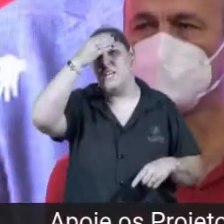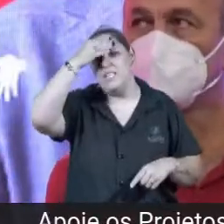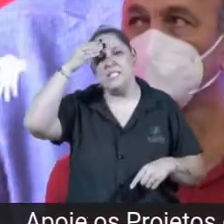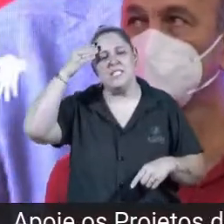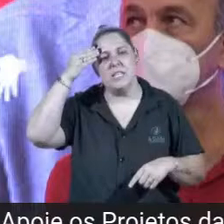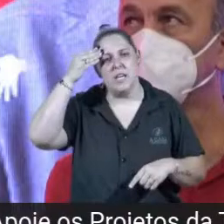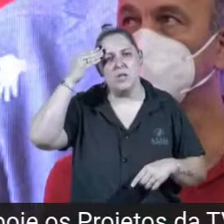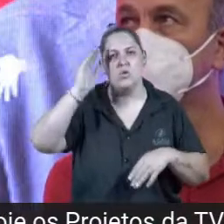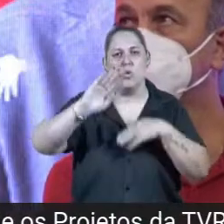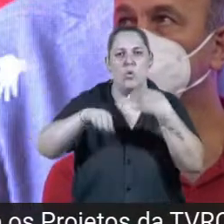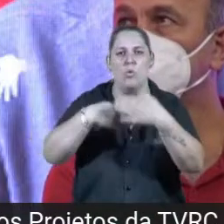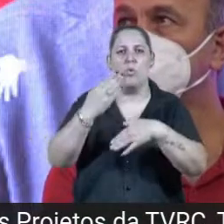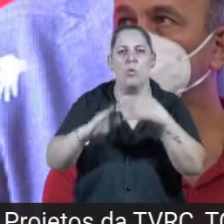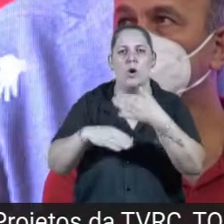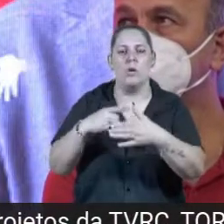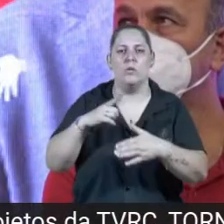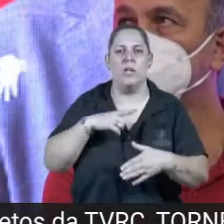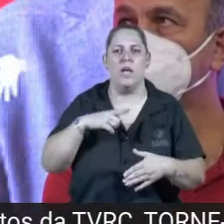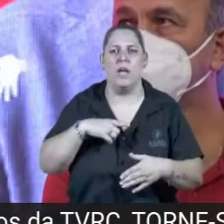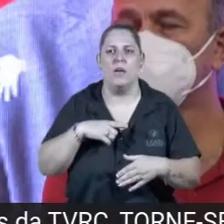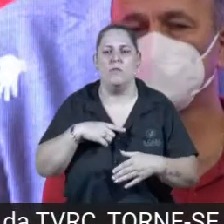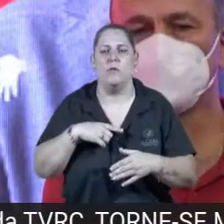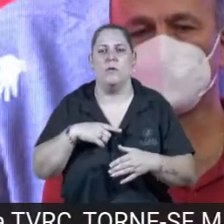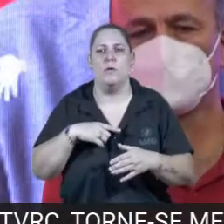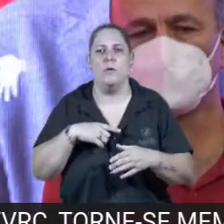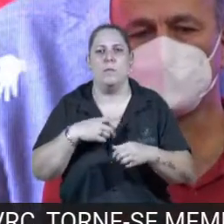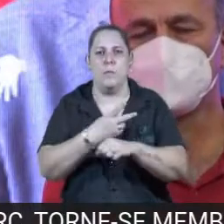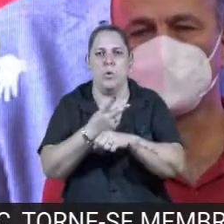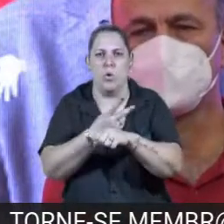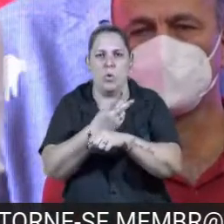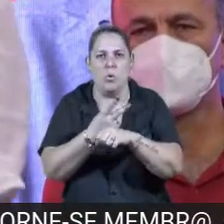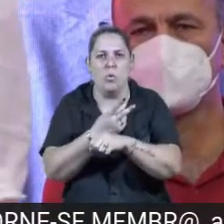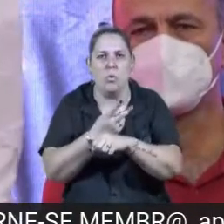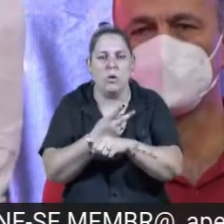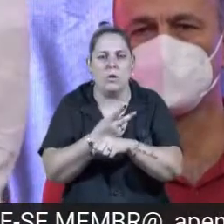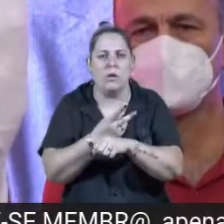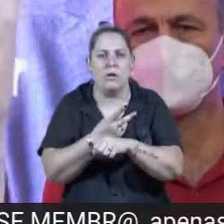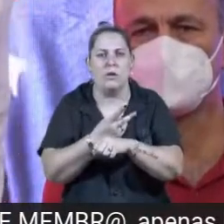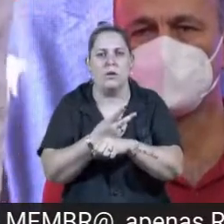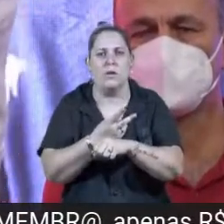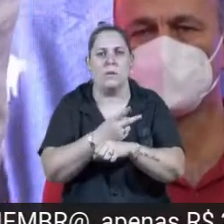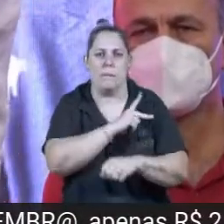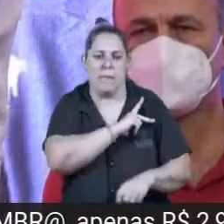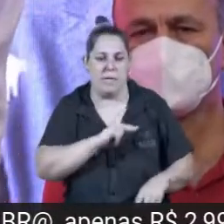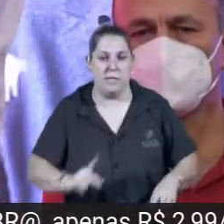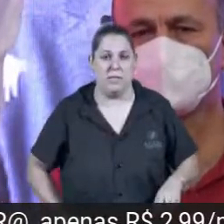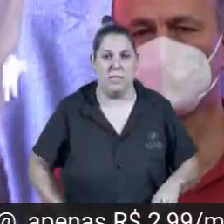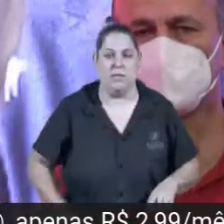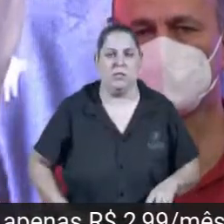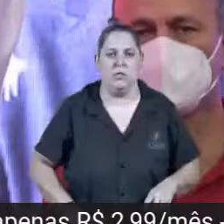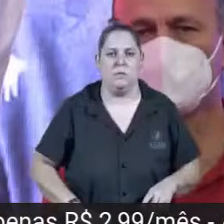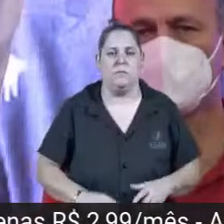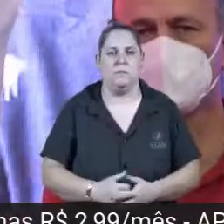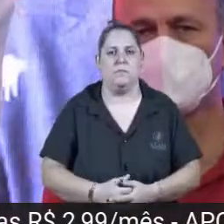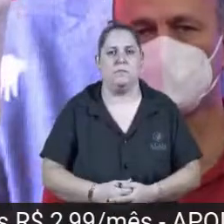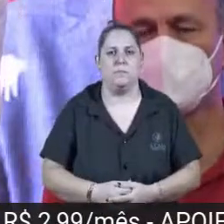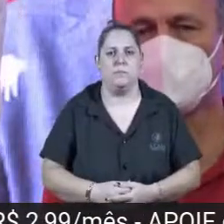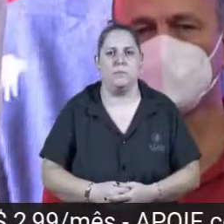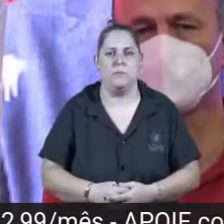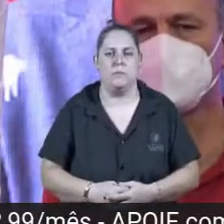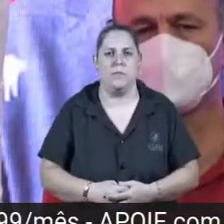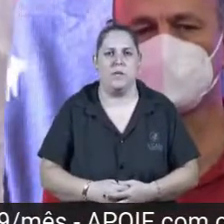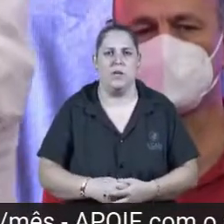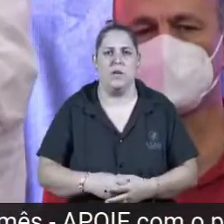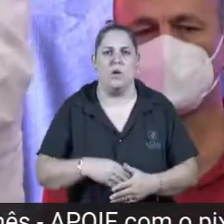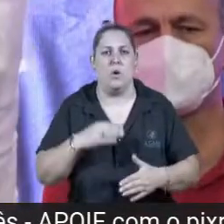quando houve a inquirição do Procurador-Geral da República, o atual Aras, que teria em algum